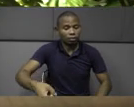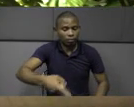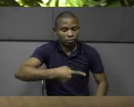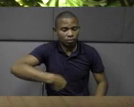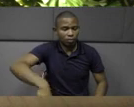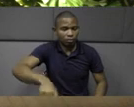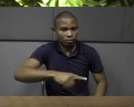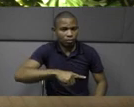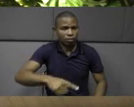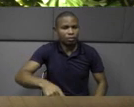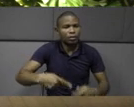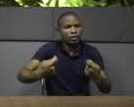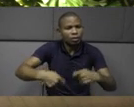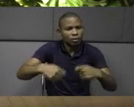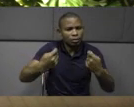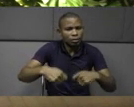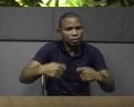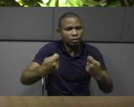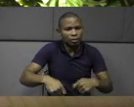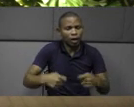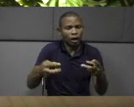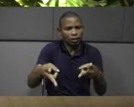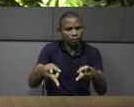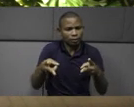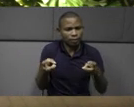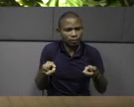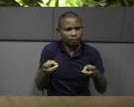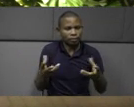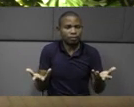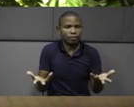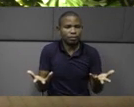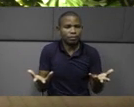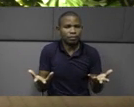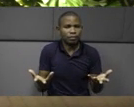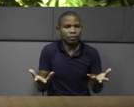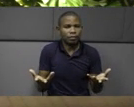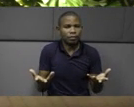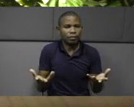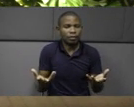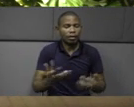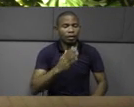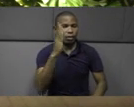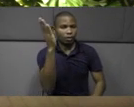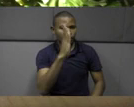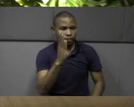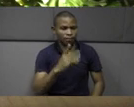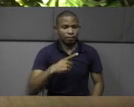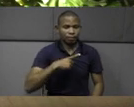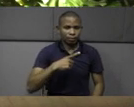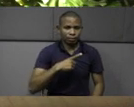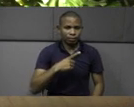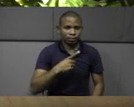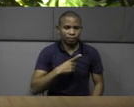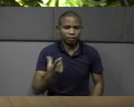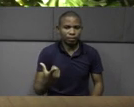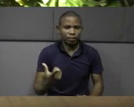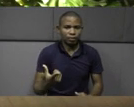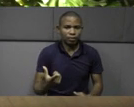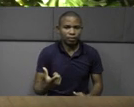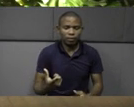ciclo de forma generalizada no brasil de contradição de acúmulos que a gente até então achava que tínhamos